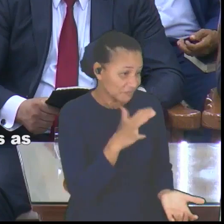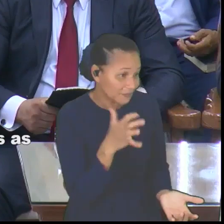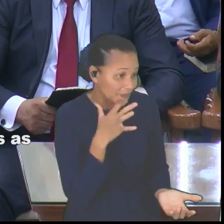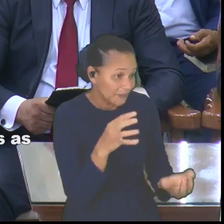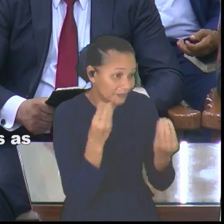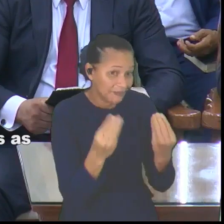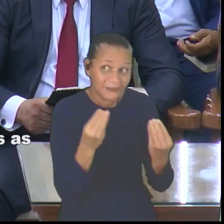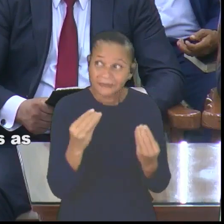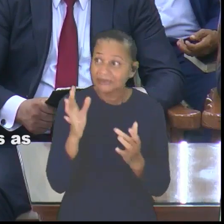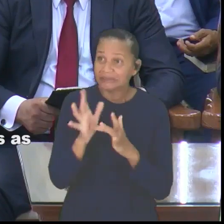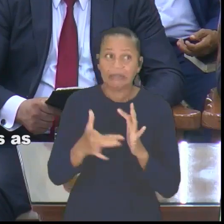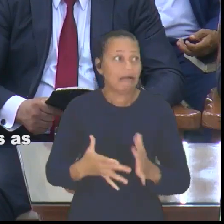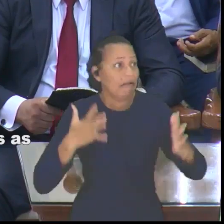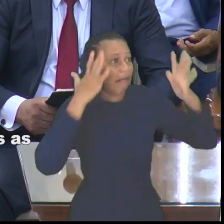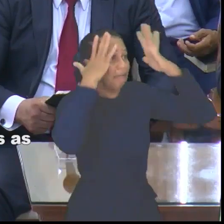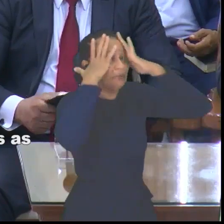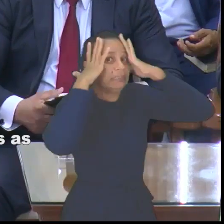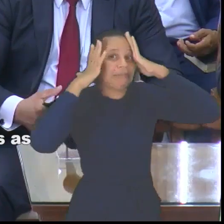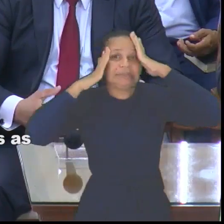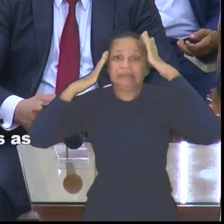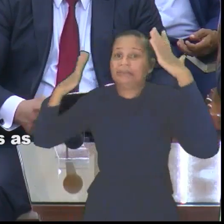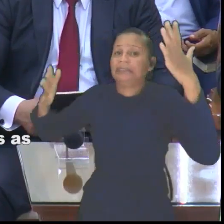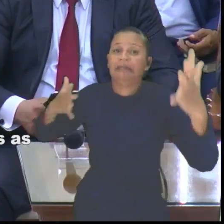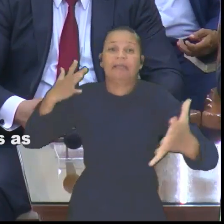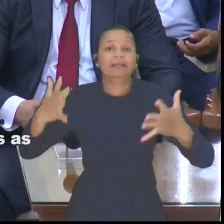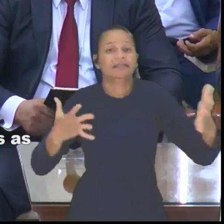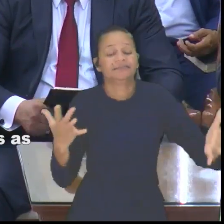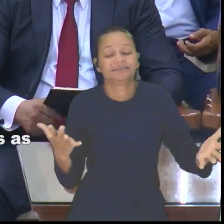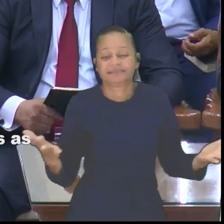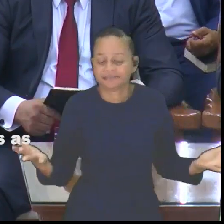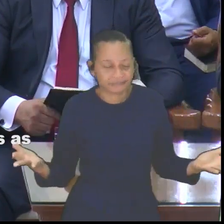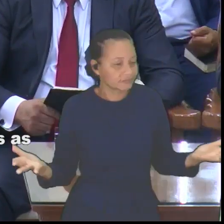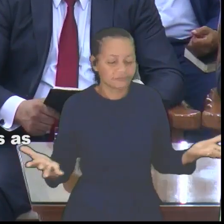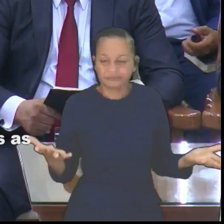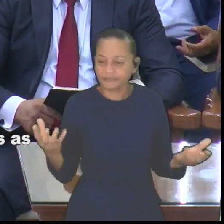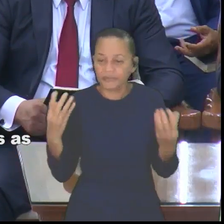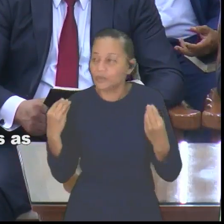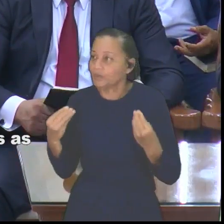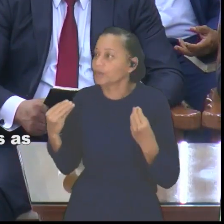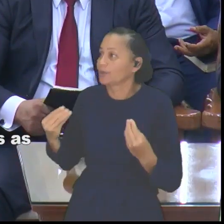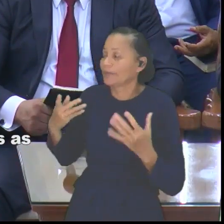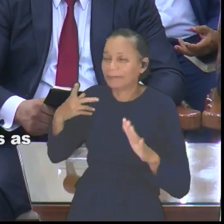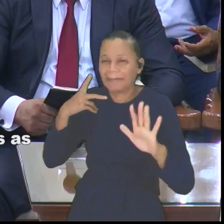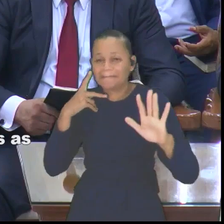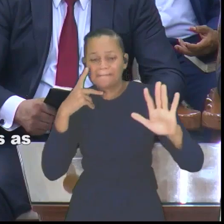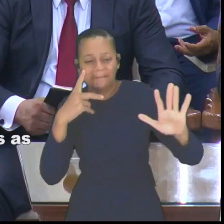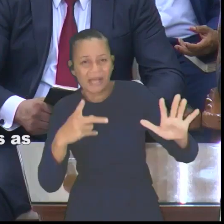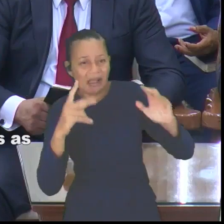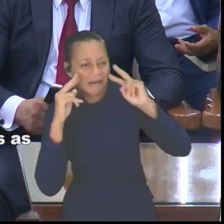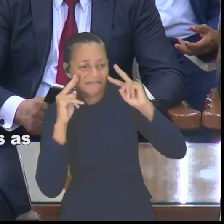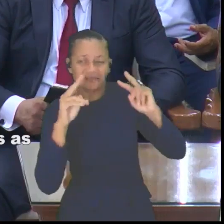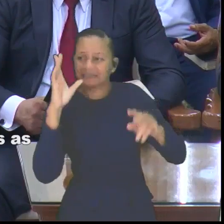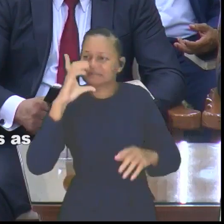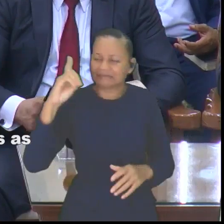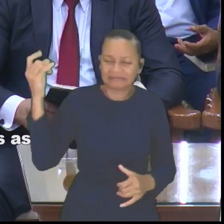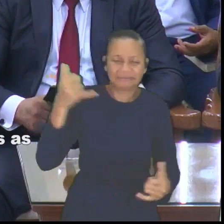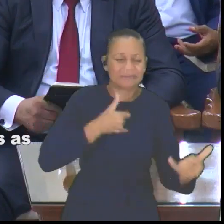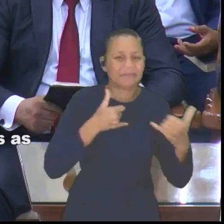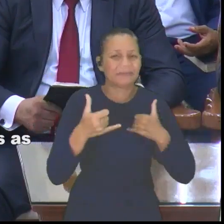serve, fica doido, correndo doido. Meu Deus, e aqui e acolá para receber uma profecia, para ver se Deus fala alguma